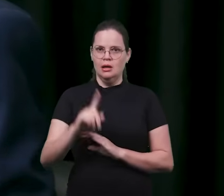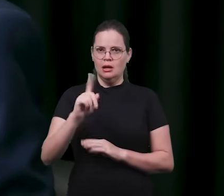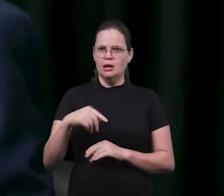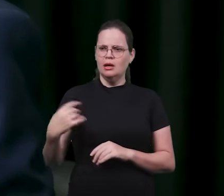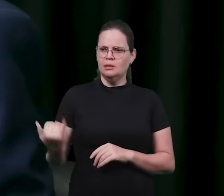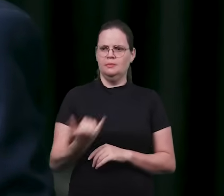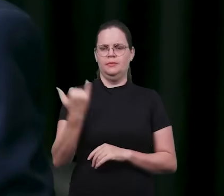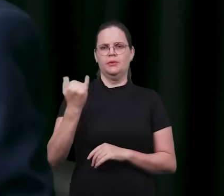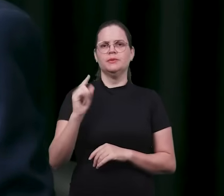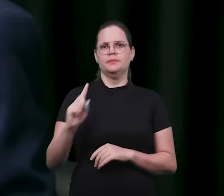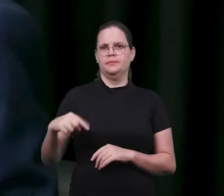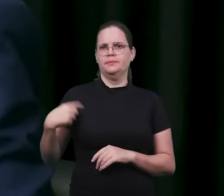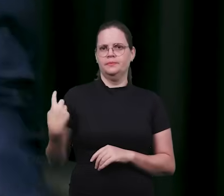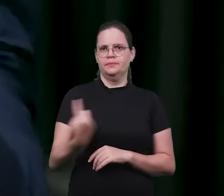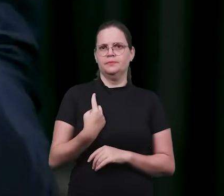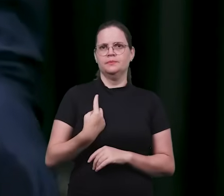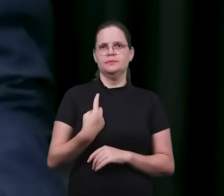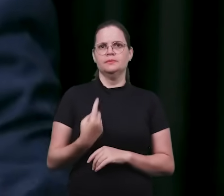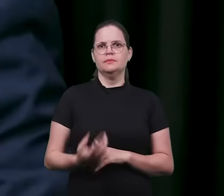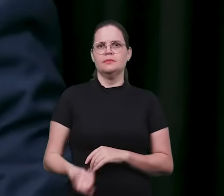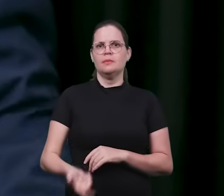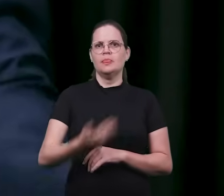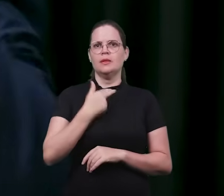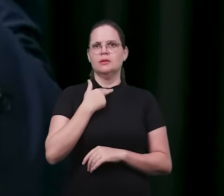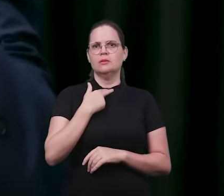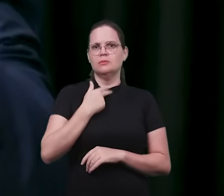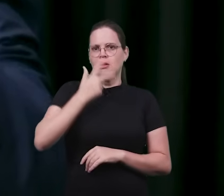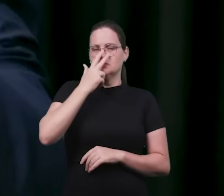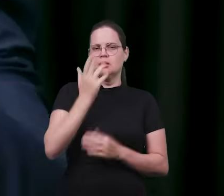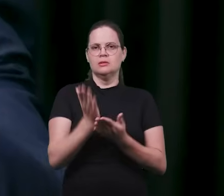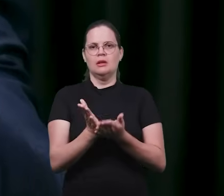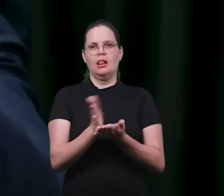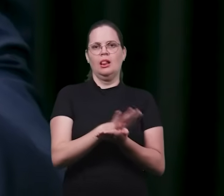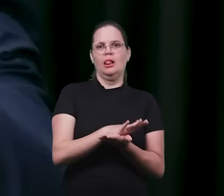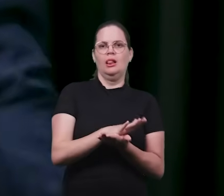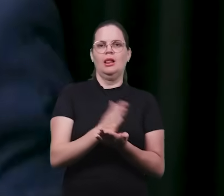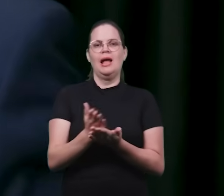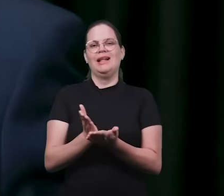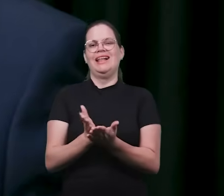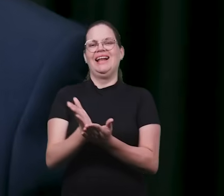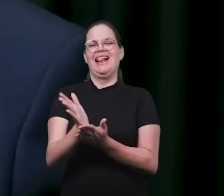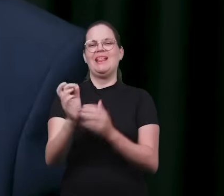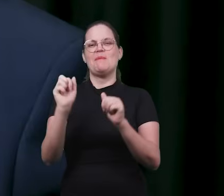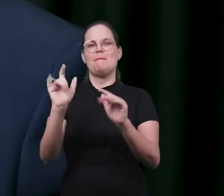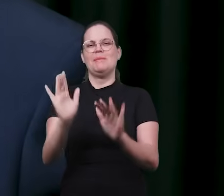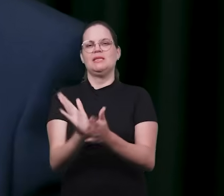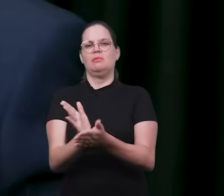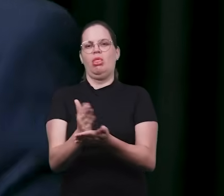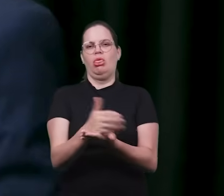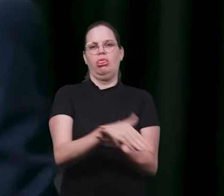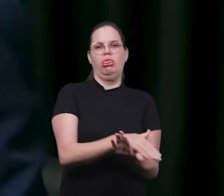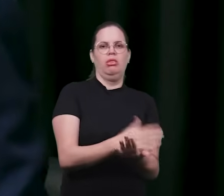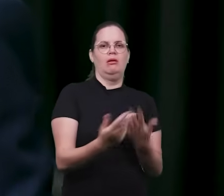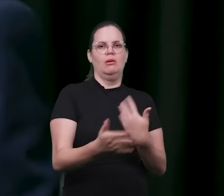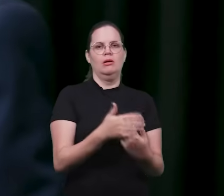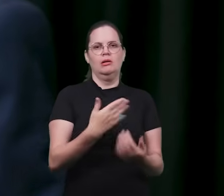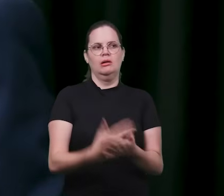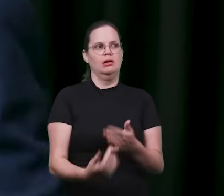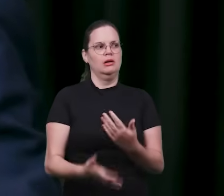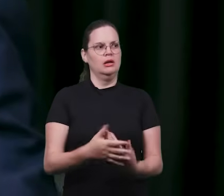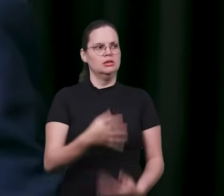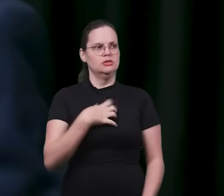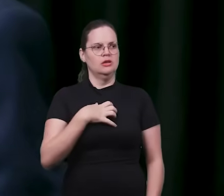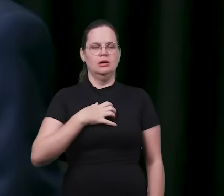importante. Você não pode ser aquele servo que um dia você está lá na bênção, outro dia você está aqui de qualquer maneira, né?